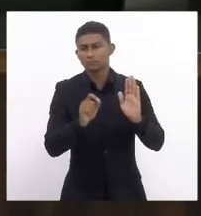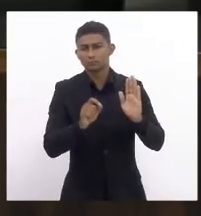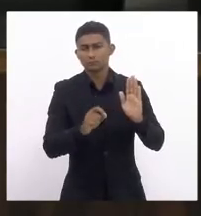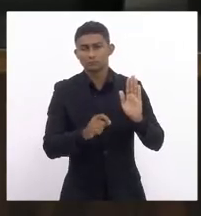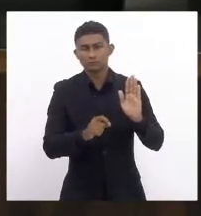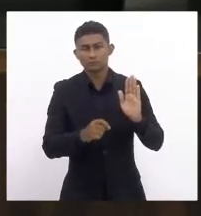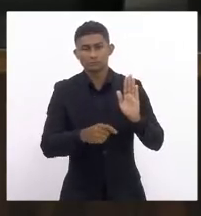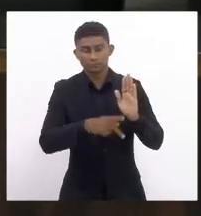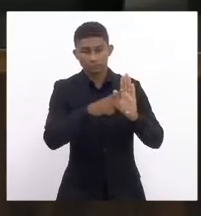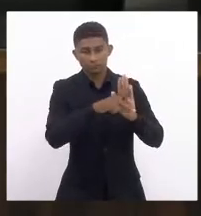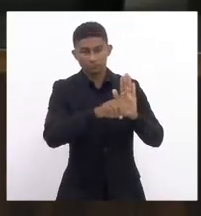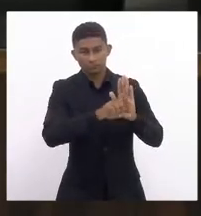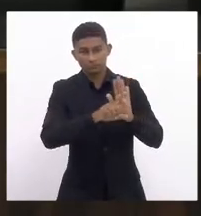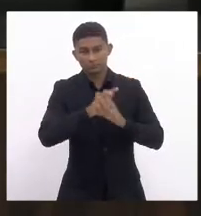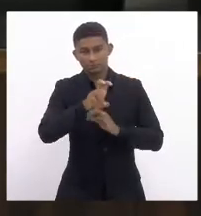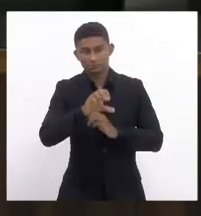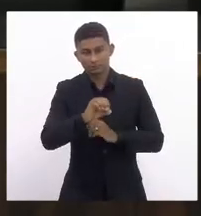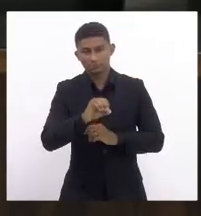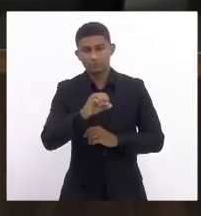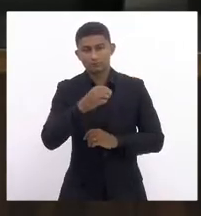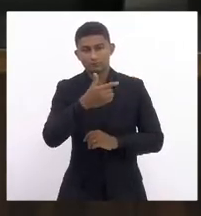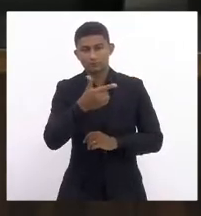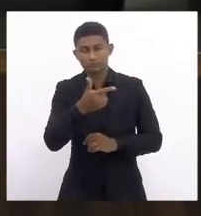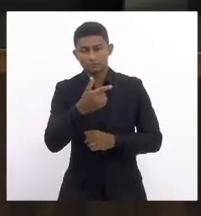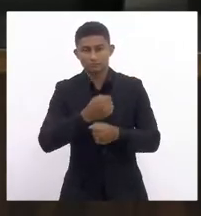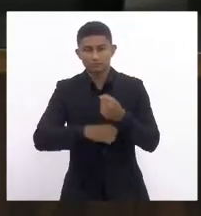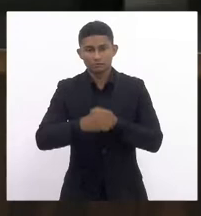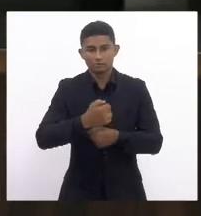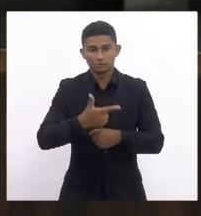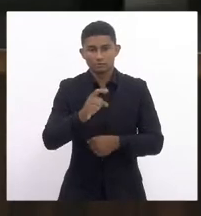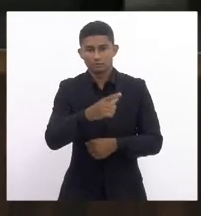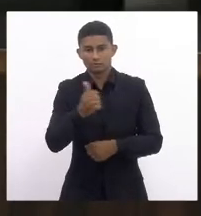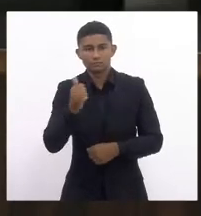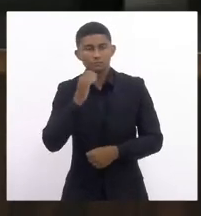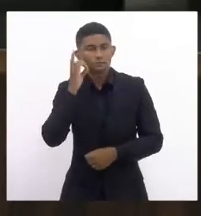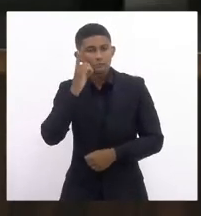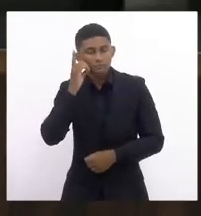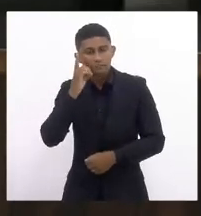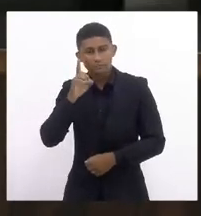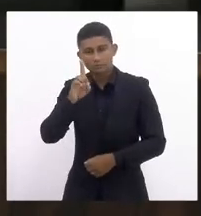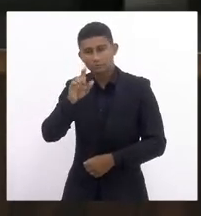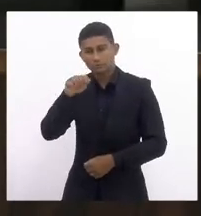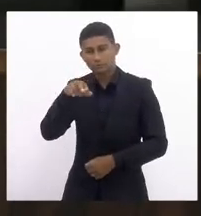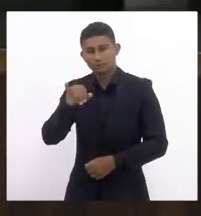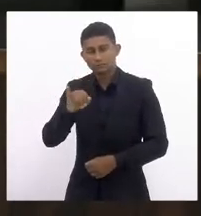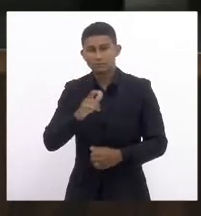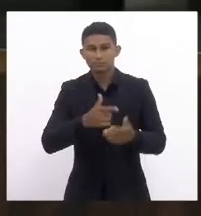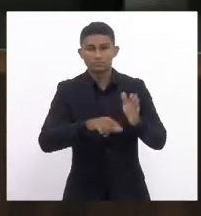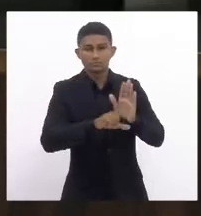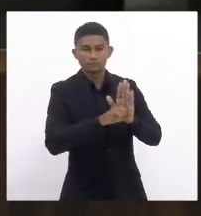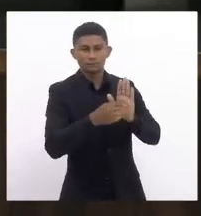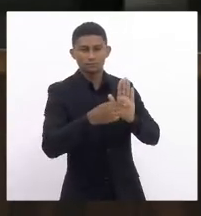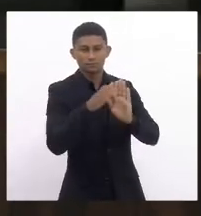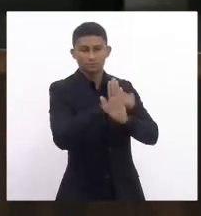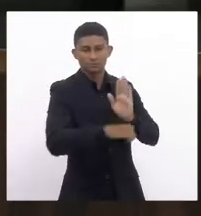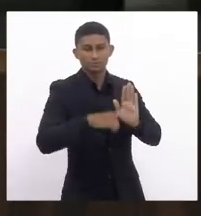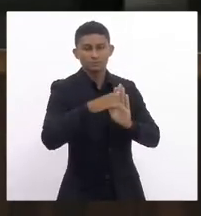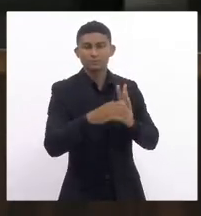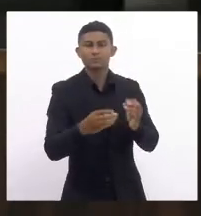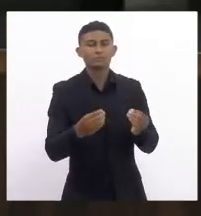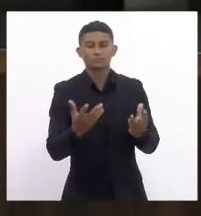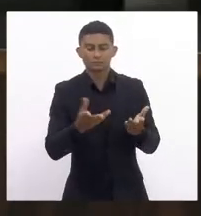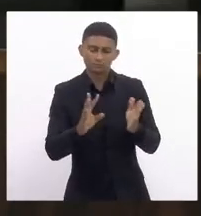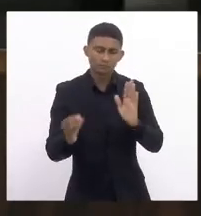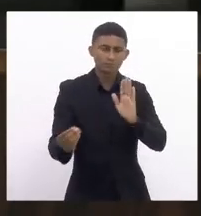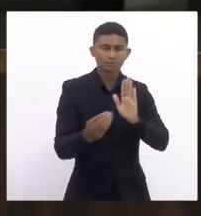lei 5022/21, de autoria da deputada Dani Monteiro, que altera a lei 9.223, de 23 de março de 2021, para incluir